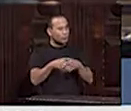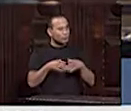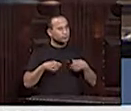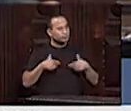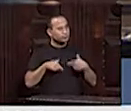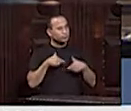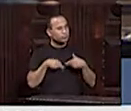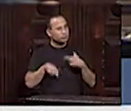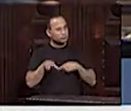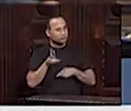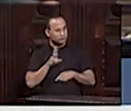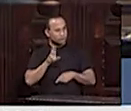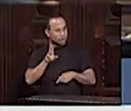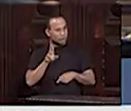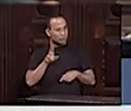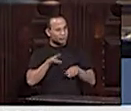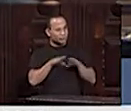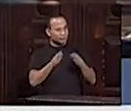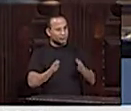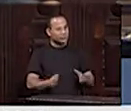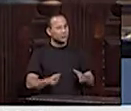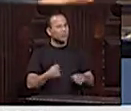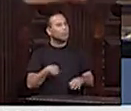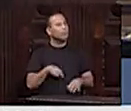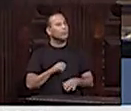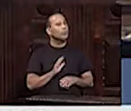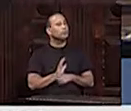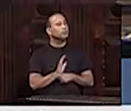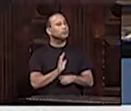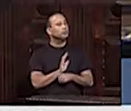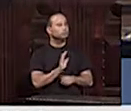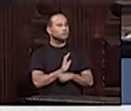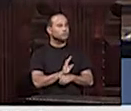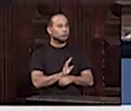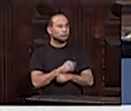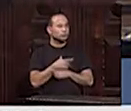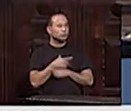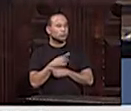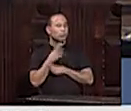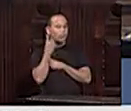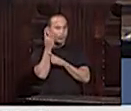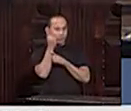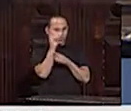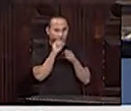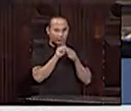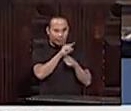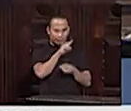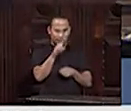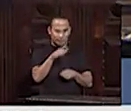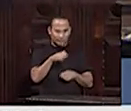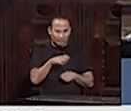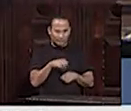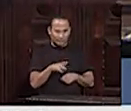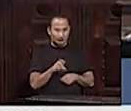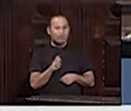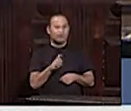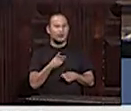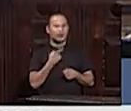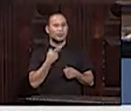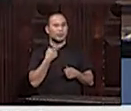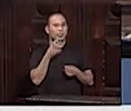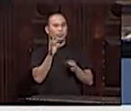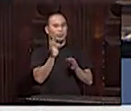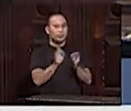da bancada, o apoio ao projeto de lei do deputado Zaqueu Teixeira, se não me falha a memória,